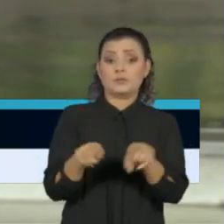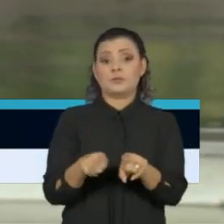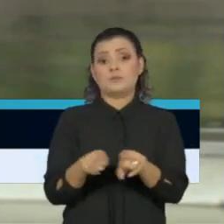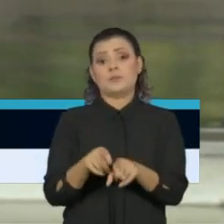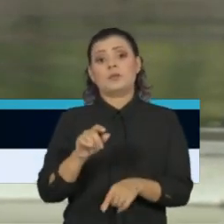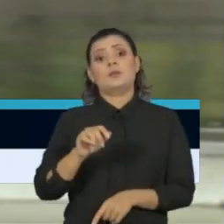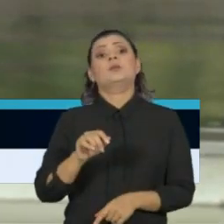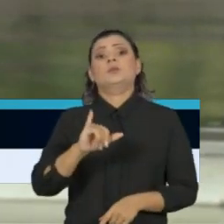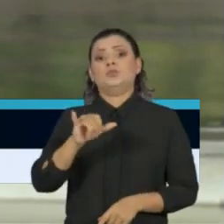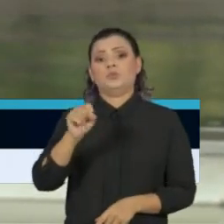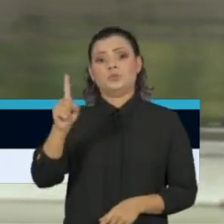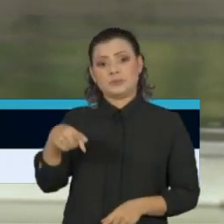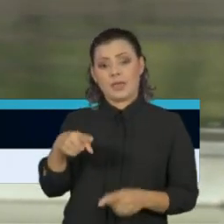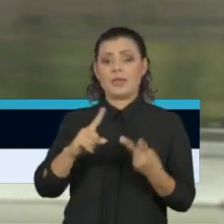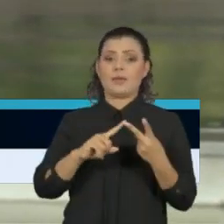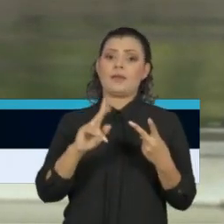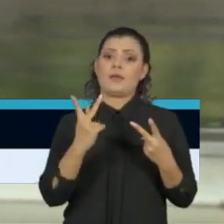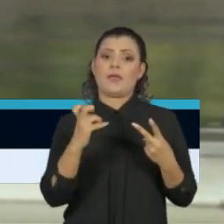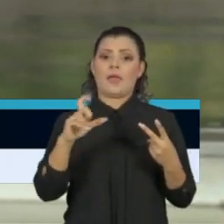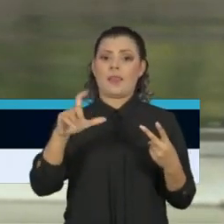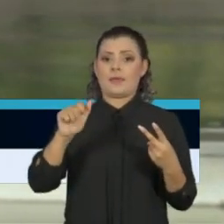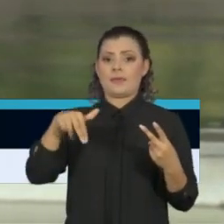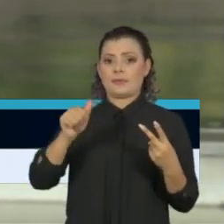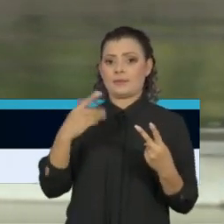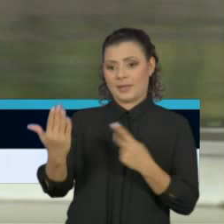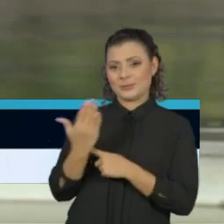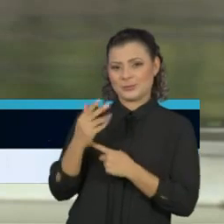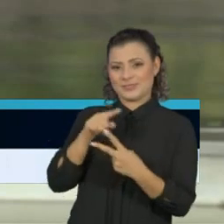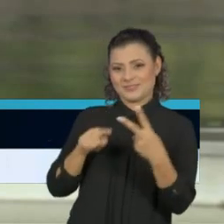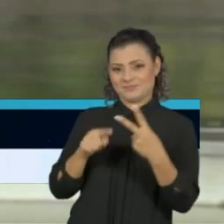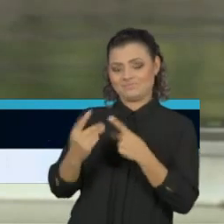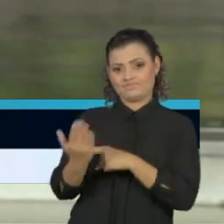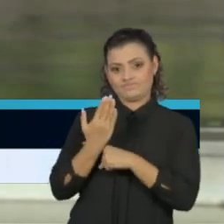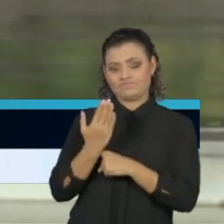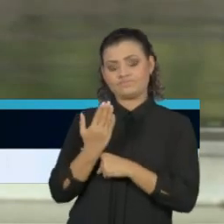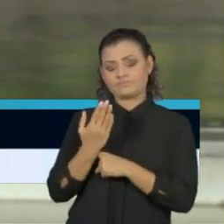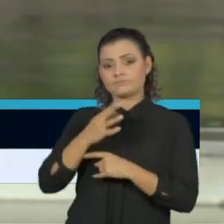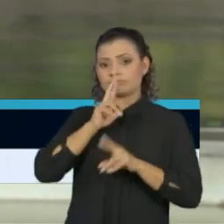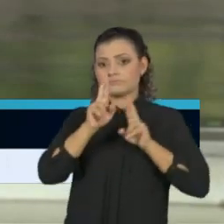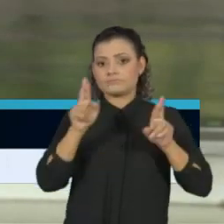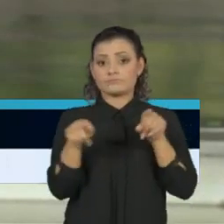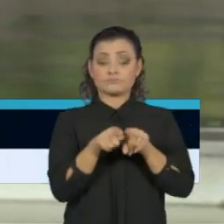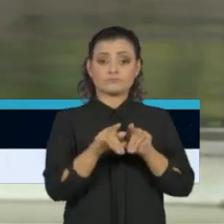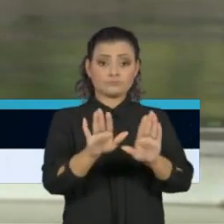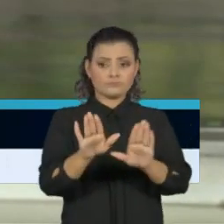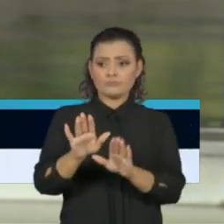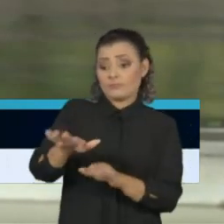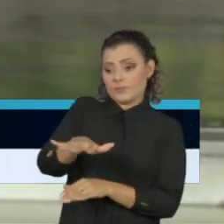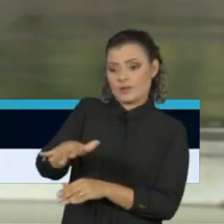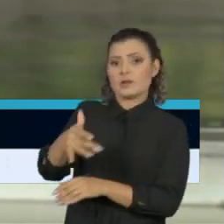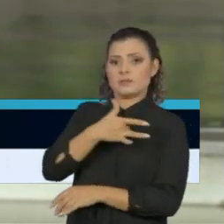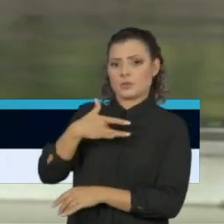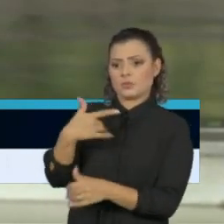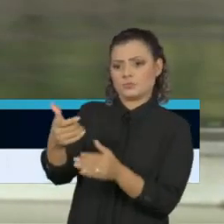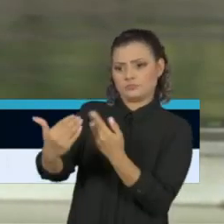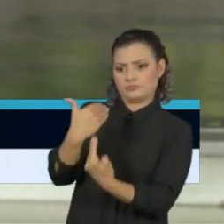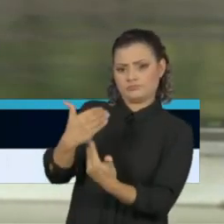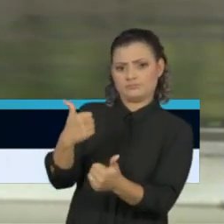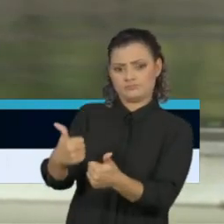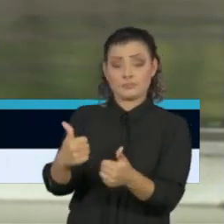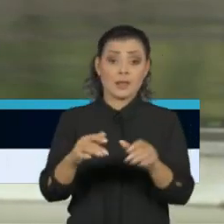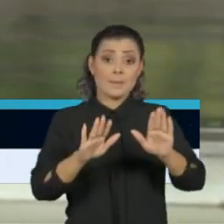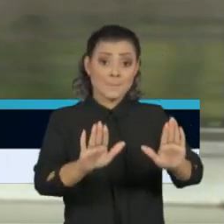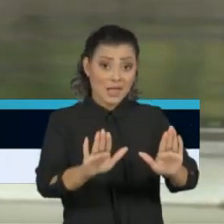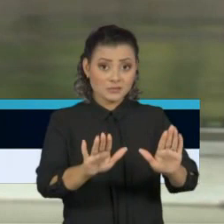doutor German e a doutora Helena Sato, mas antes de ouvir a área da saúde, quero voltar a reafirmar às